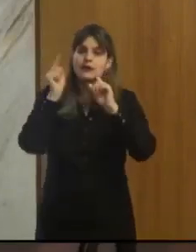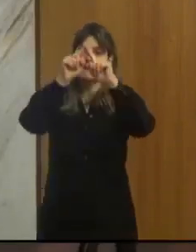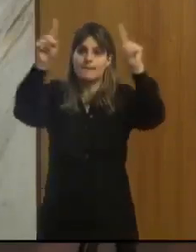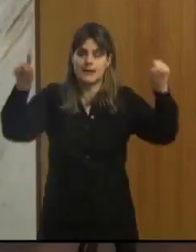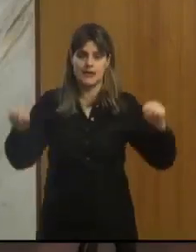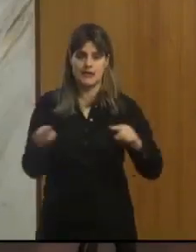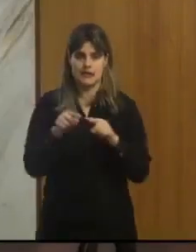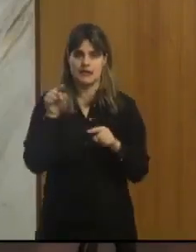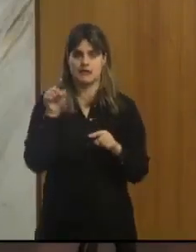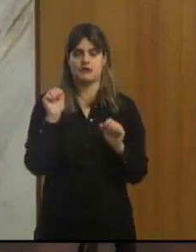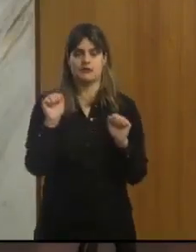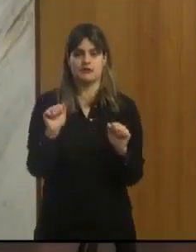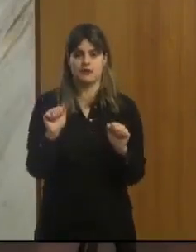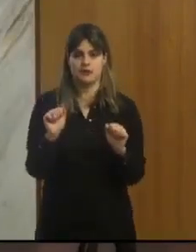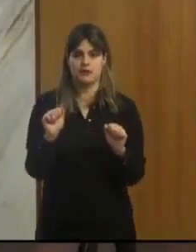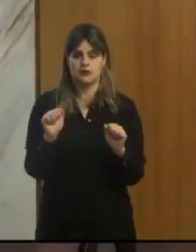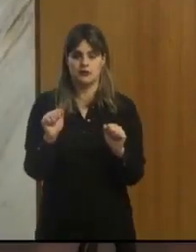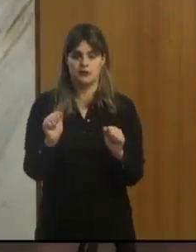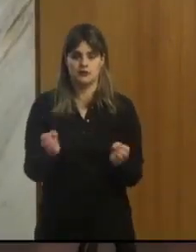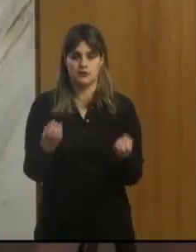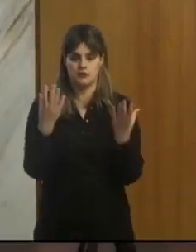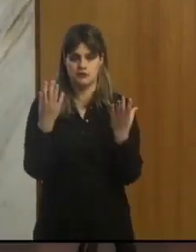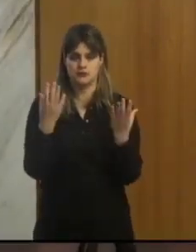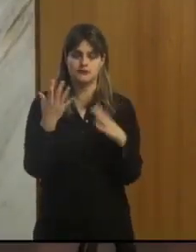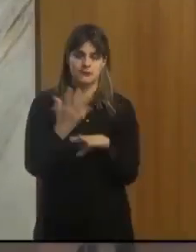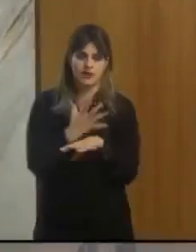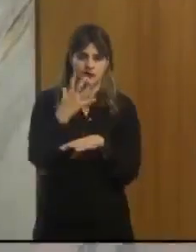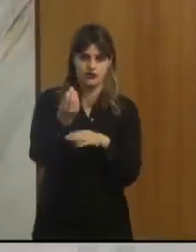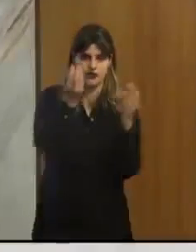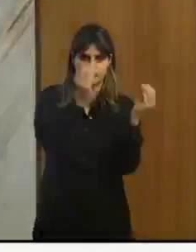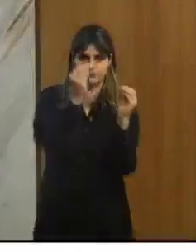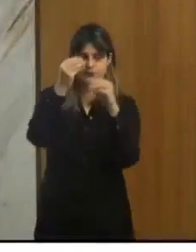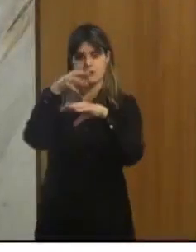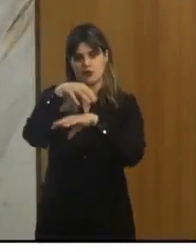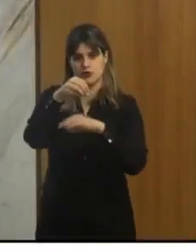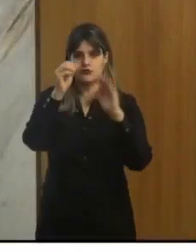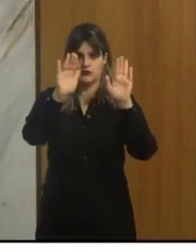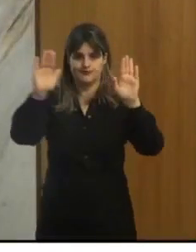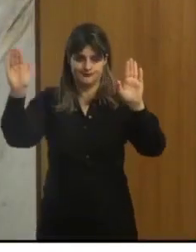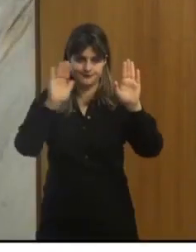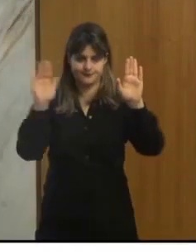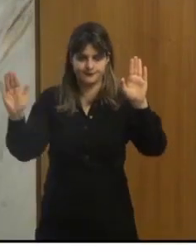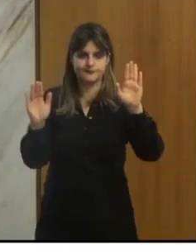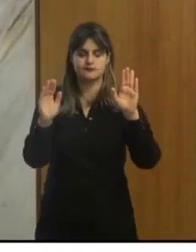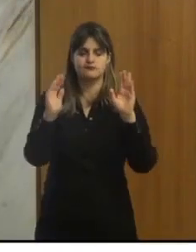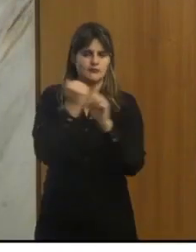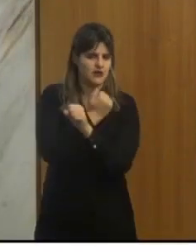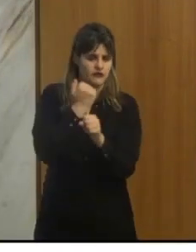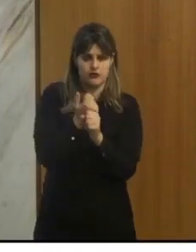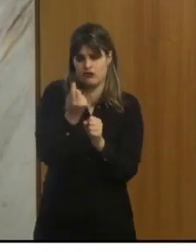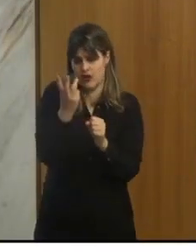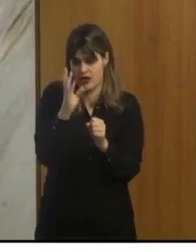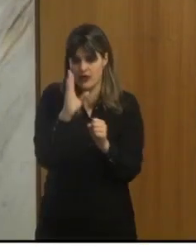tábuas maneiristas foram restaurados no âmbito desta exposição, foram feitos restauros em várias